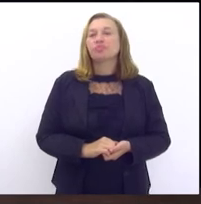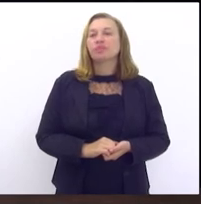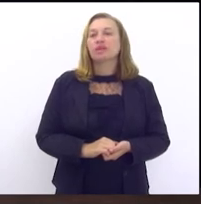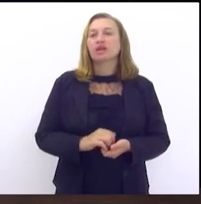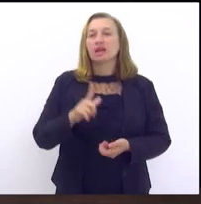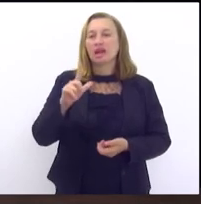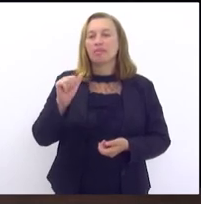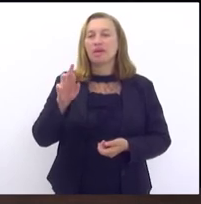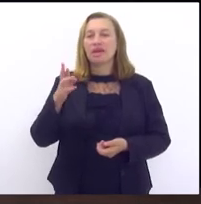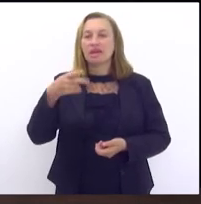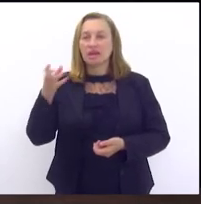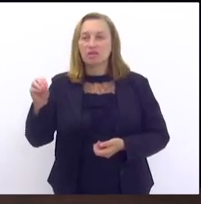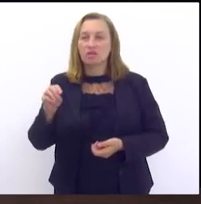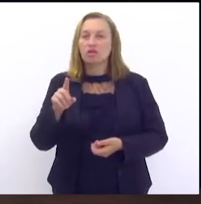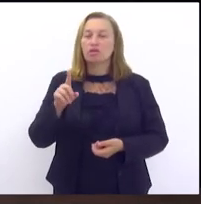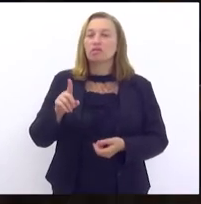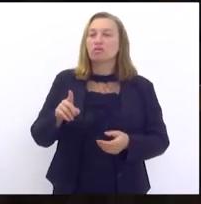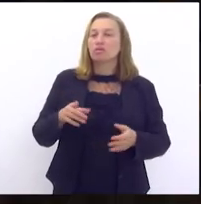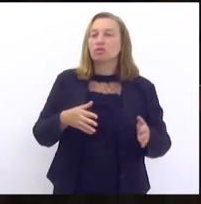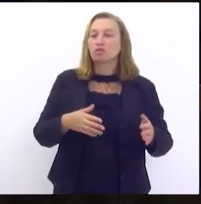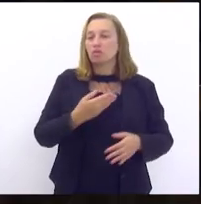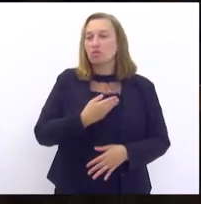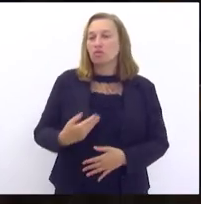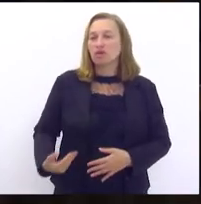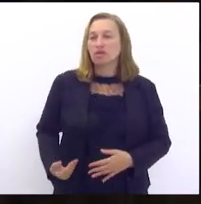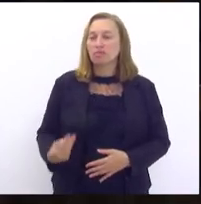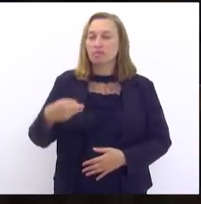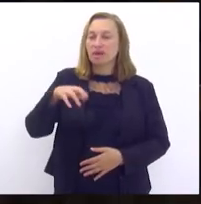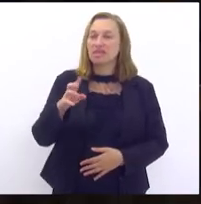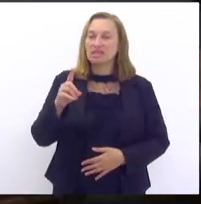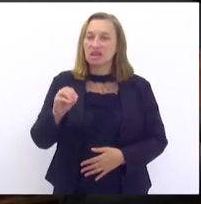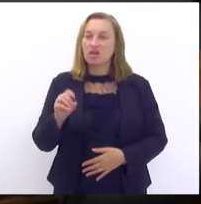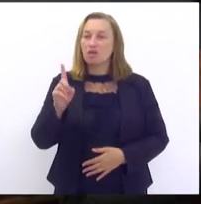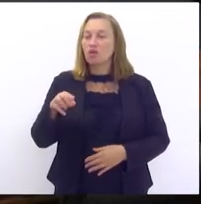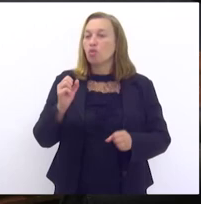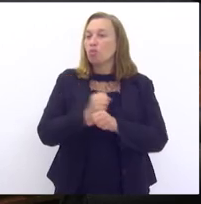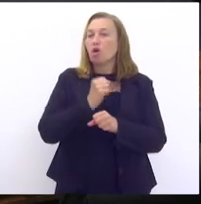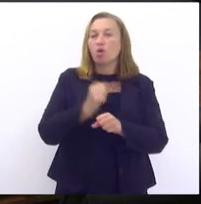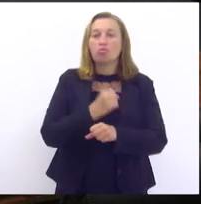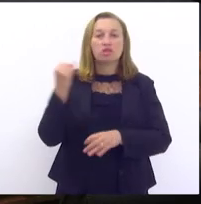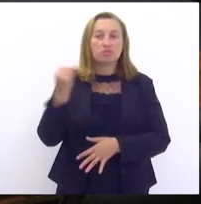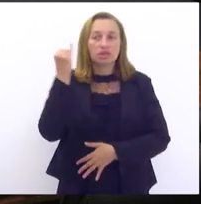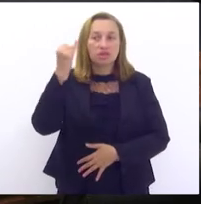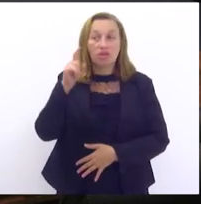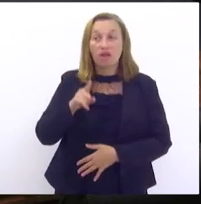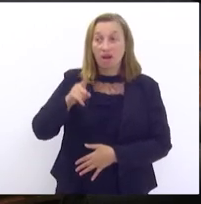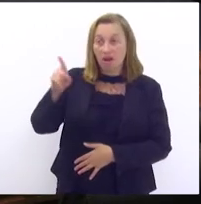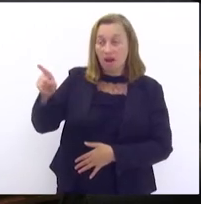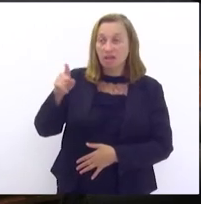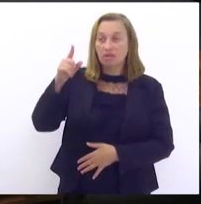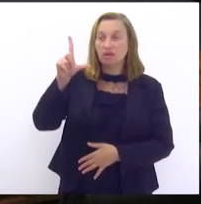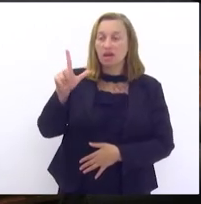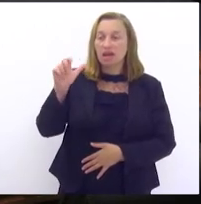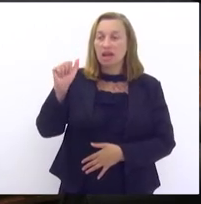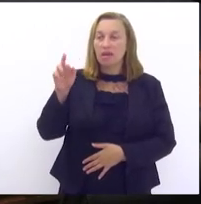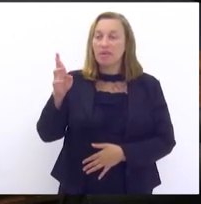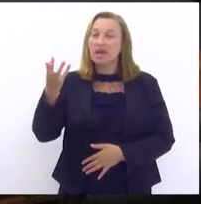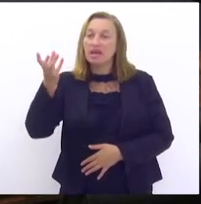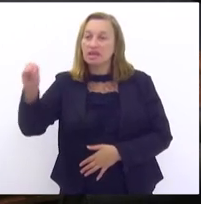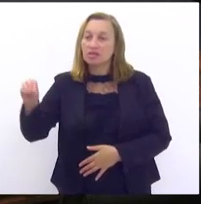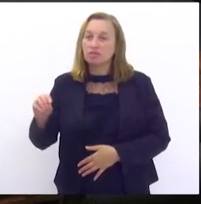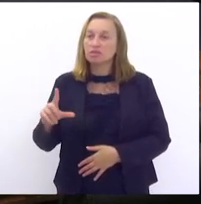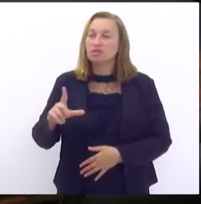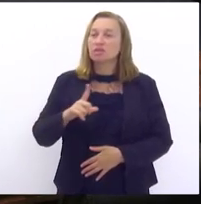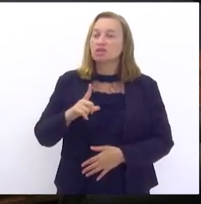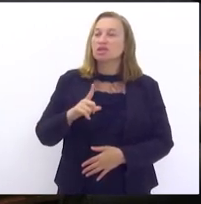no governo Marcelo Alencar. Lembra, deputado Luiz Paulo? E aquela obra foi uma obra tão importante, porque ali na elevatória do Lameirão é que bombeia a água, que vai